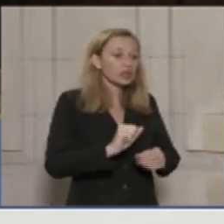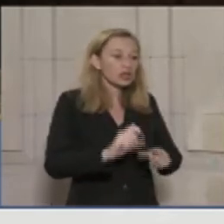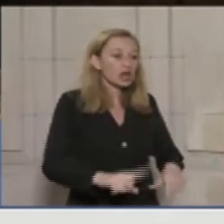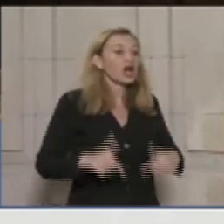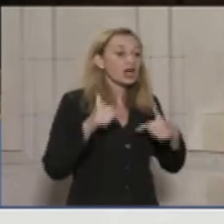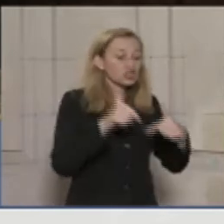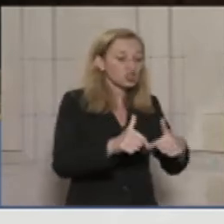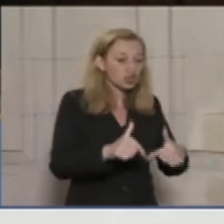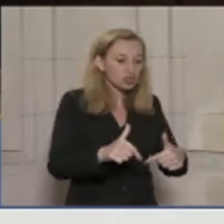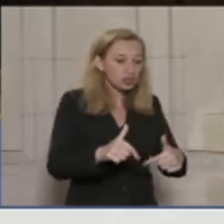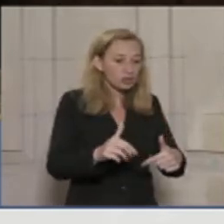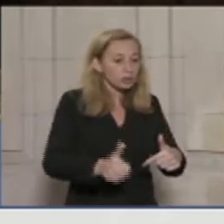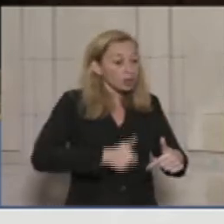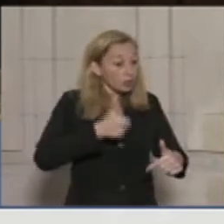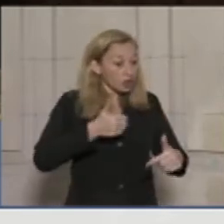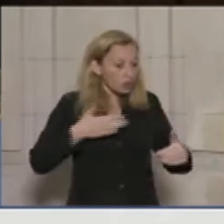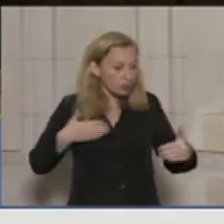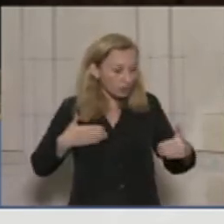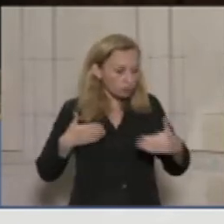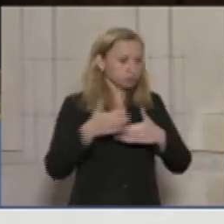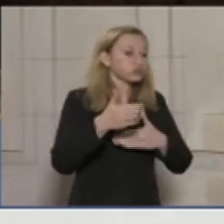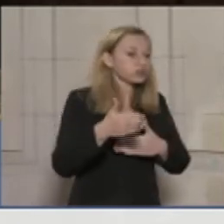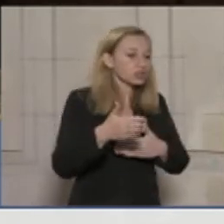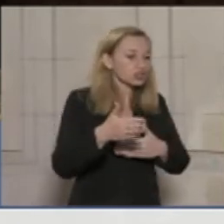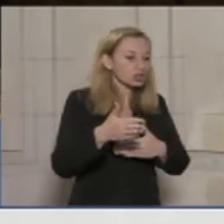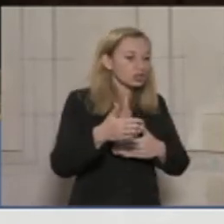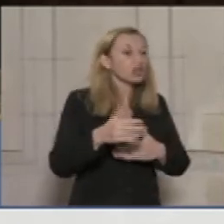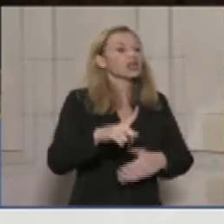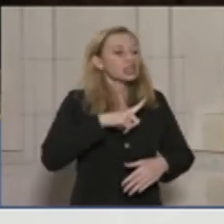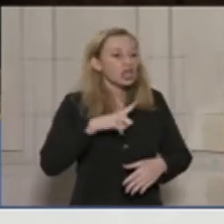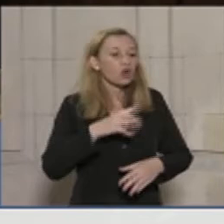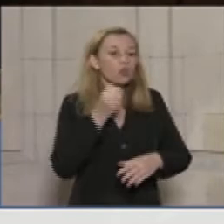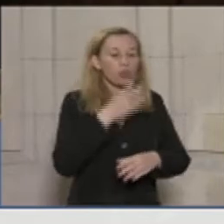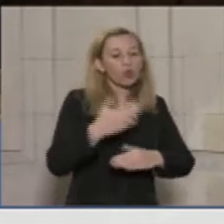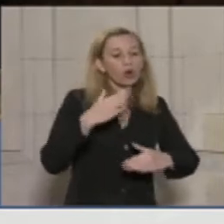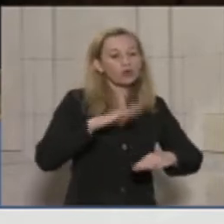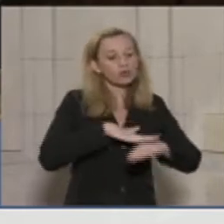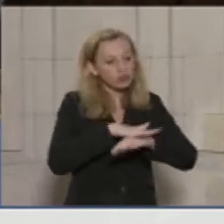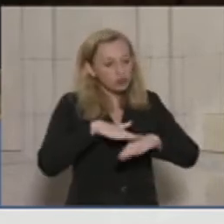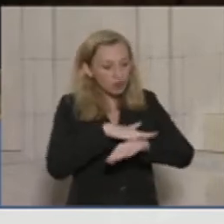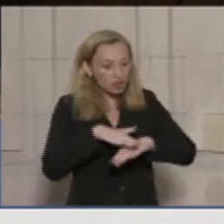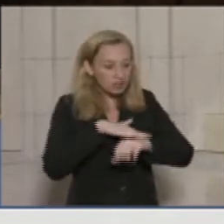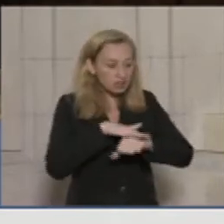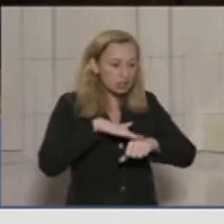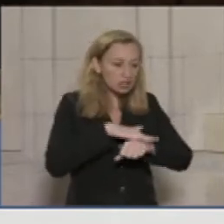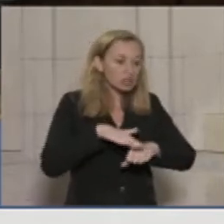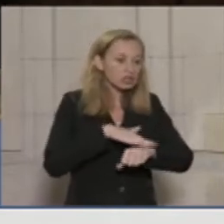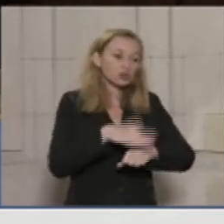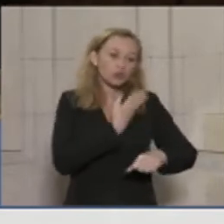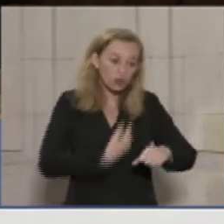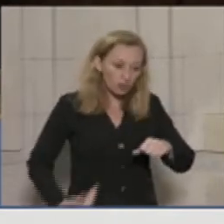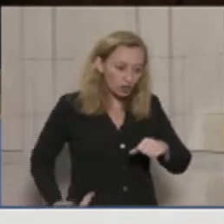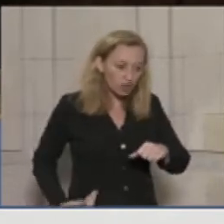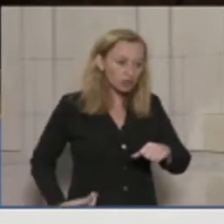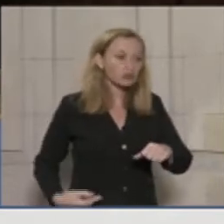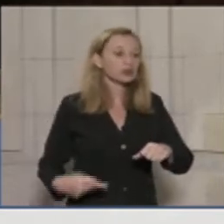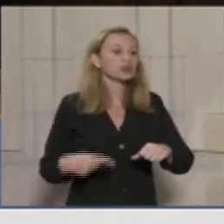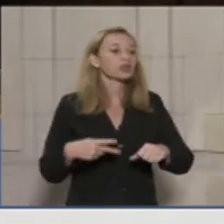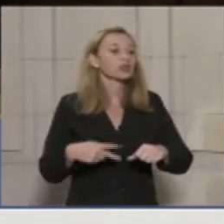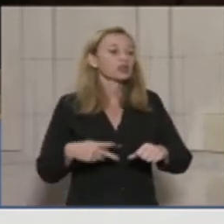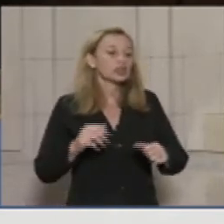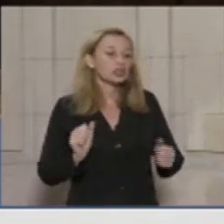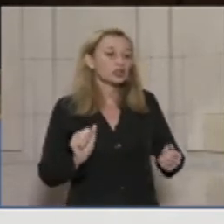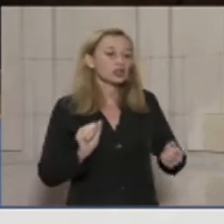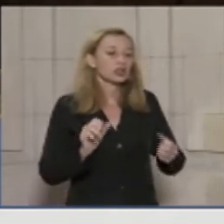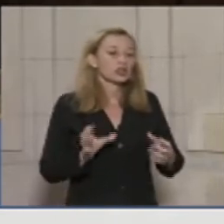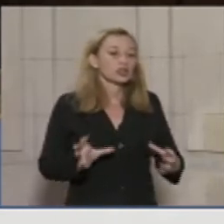do caminho, para que a gente possa continuar um bom diálogo entre governo, universidades, parlamento e a comunidade científica fluminense. Muito